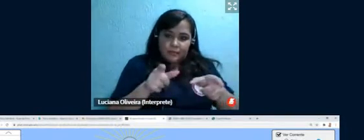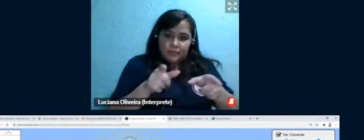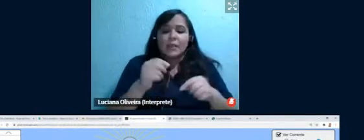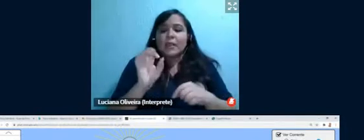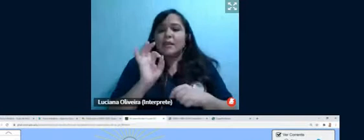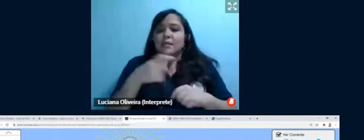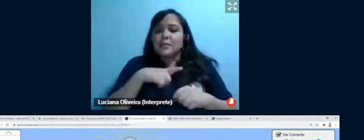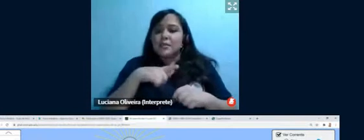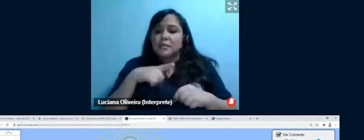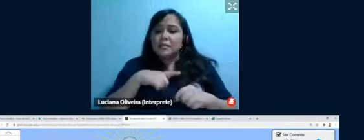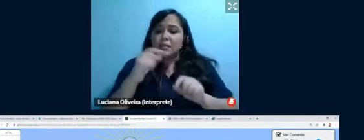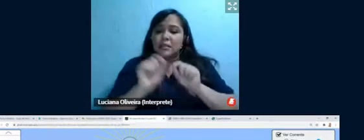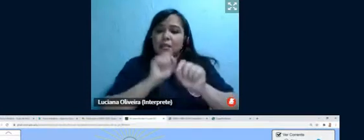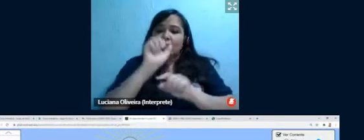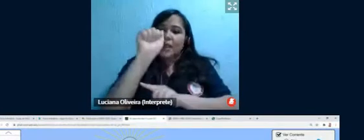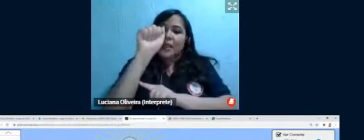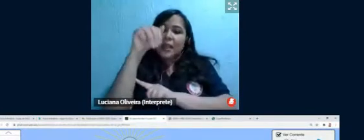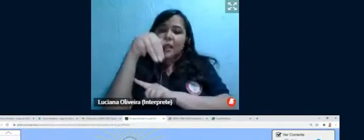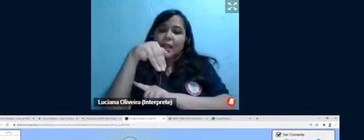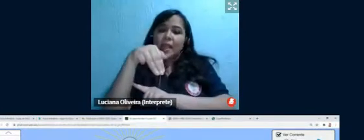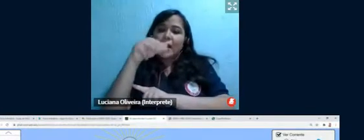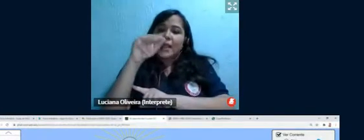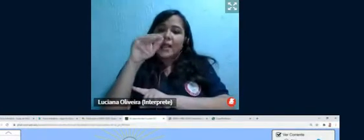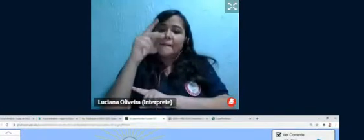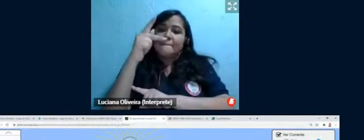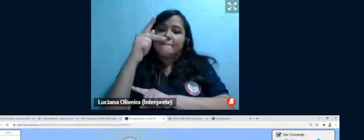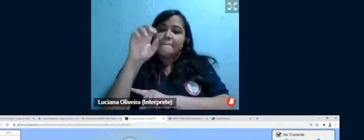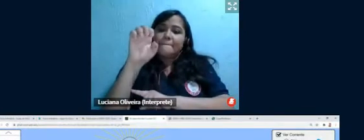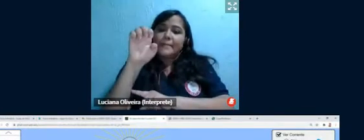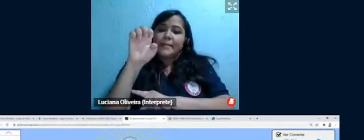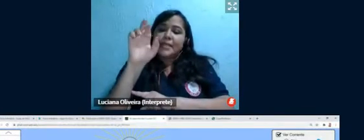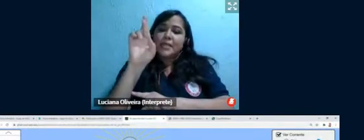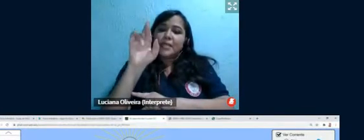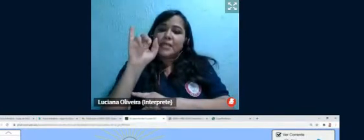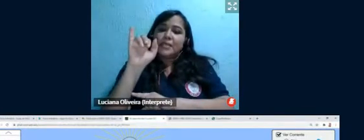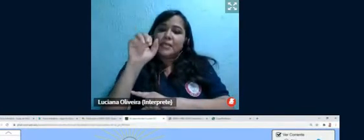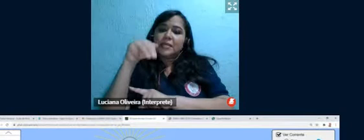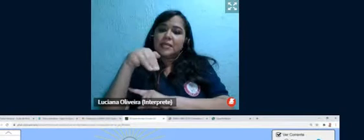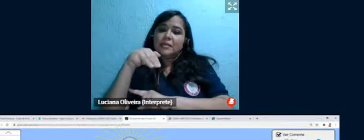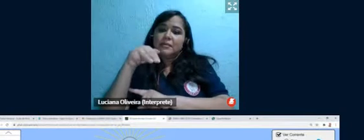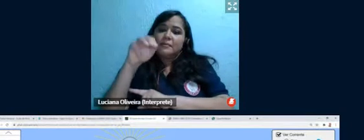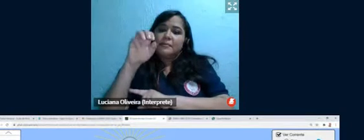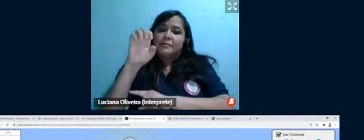medida. Só que este amperímetro daqui não é um amperímetro que eu gostaria.